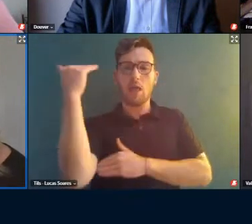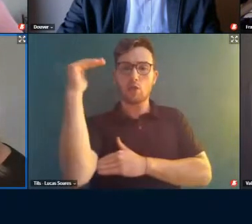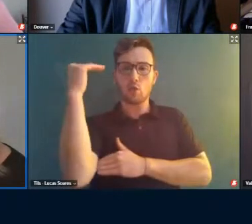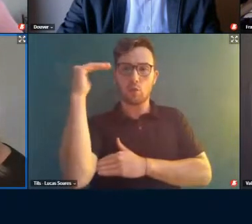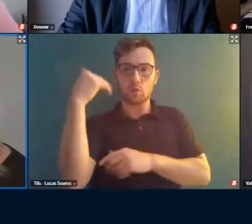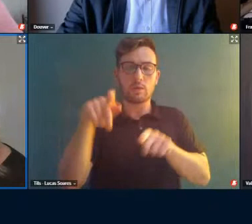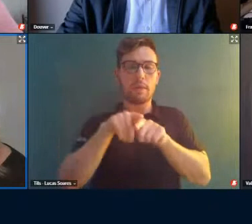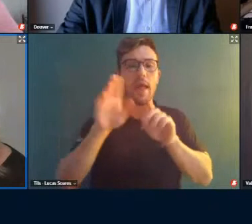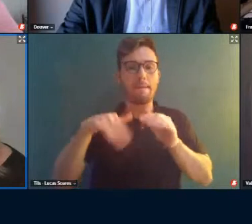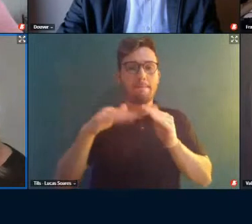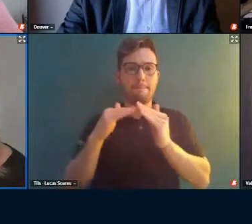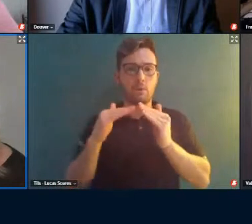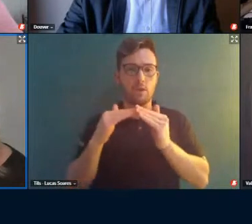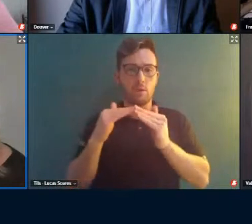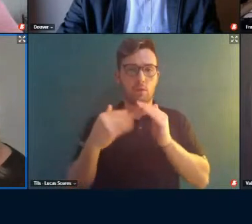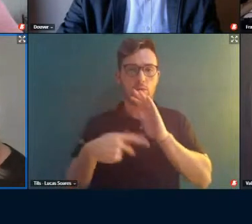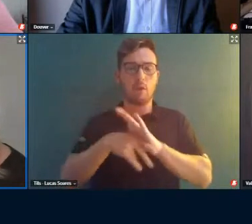do condomínio, para